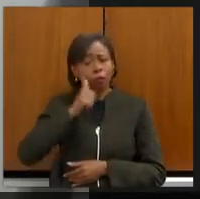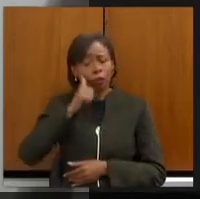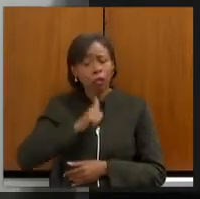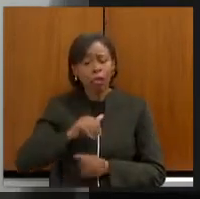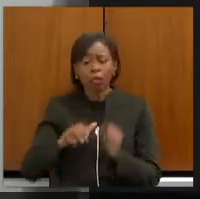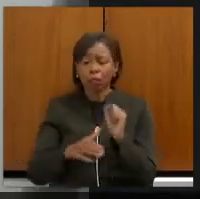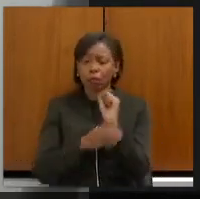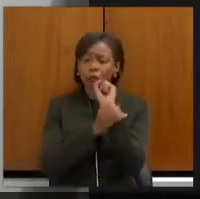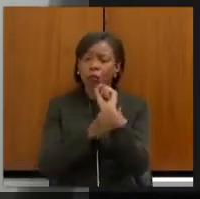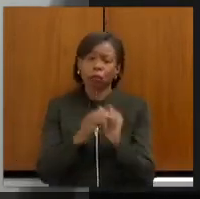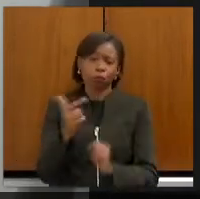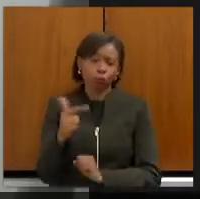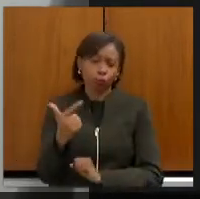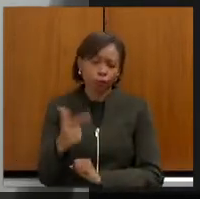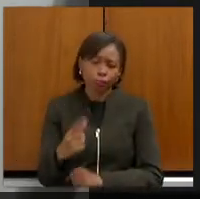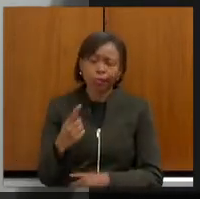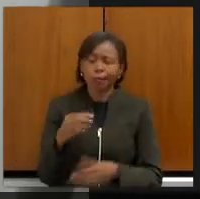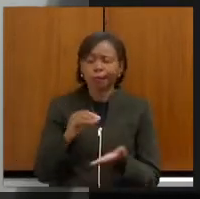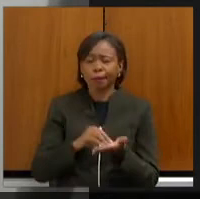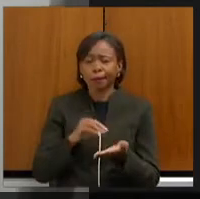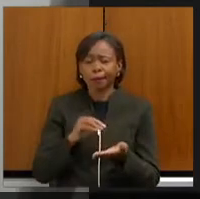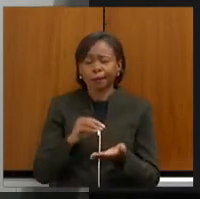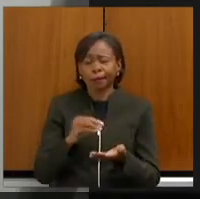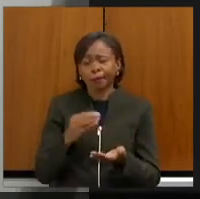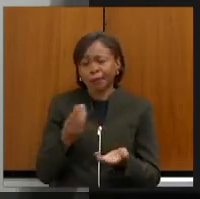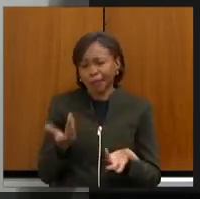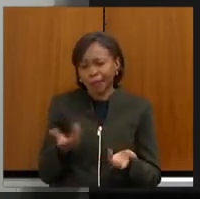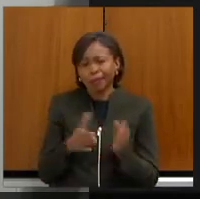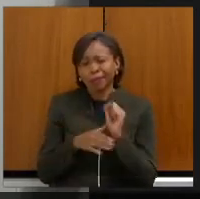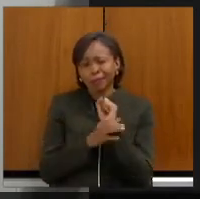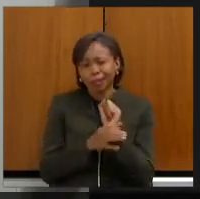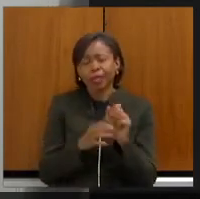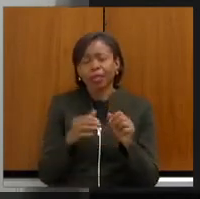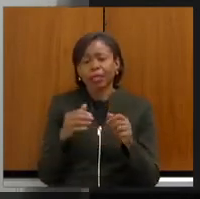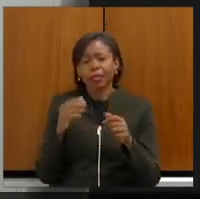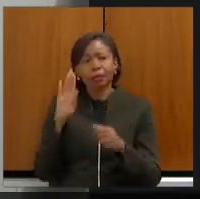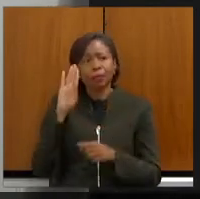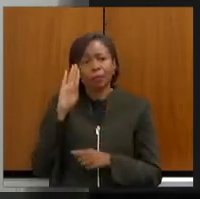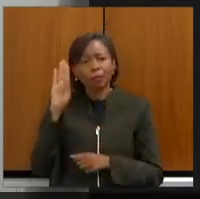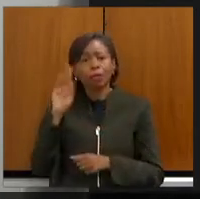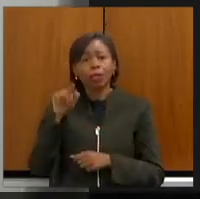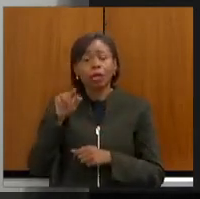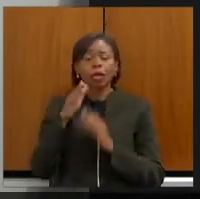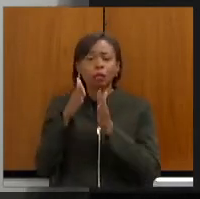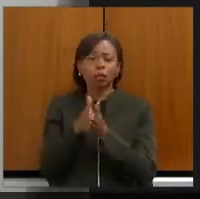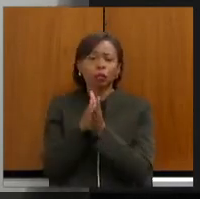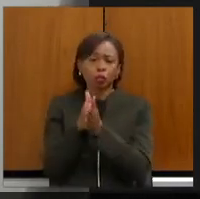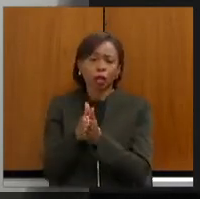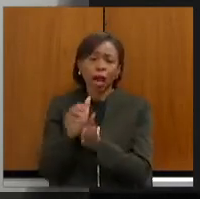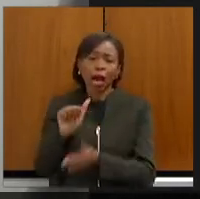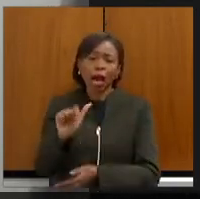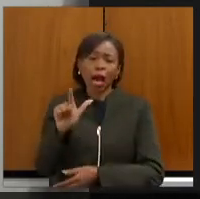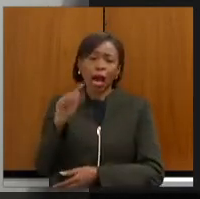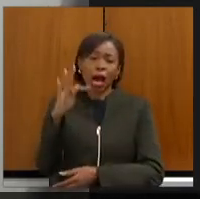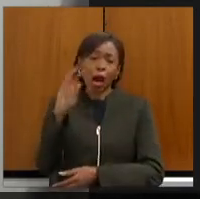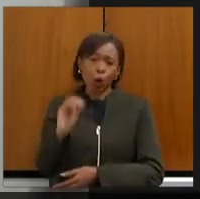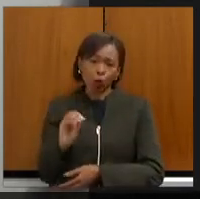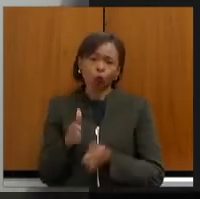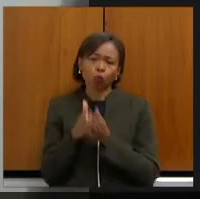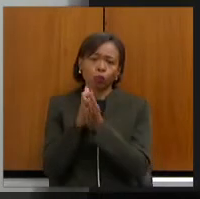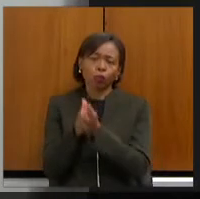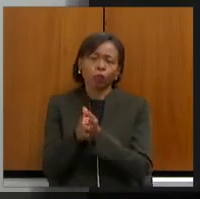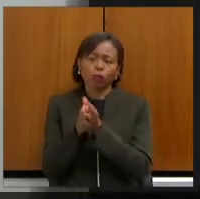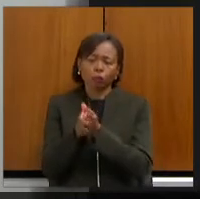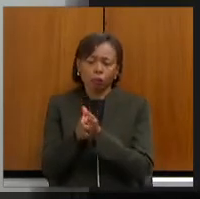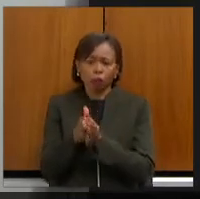situação de violência falo do Vale do Jequitinhonha mais precisamente do alto Jequitinhonha e